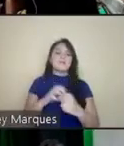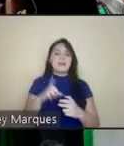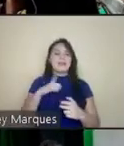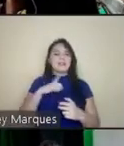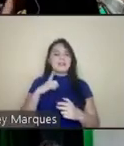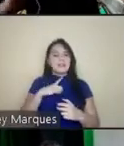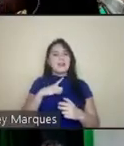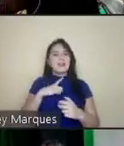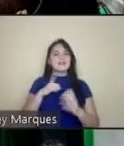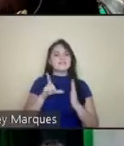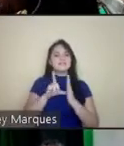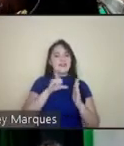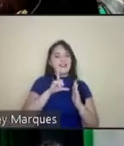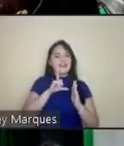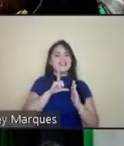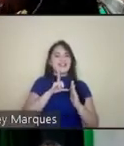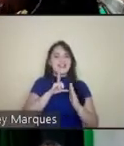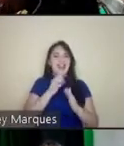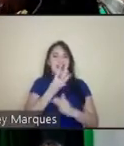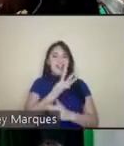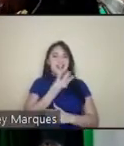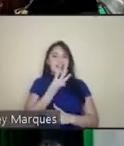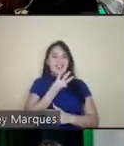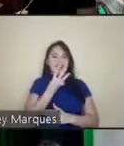né? Os três juntos. Eu acho. Aí,